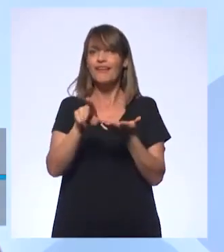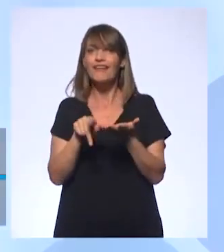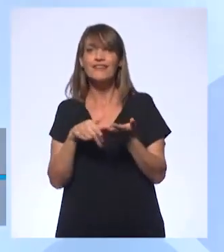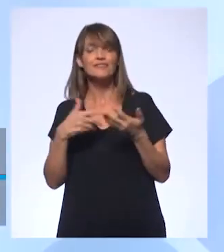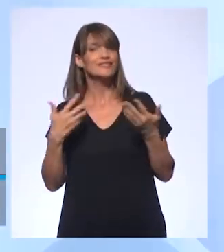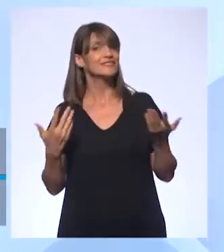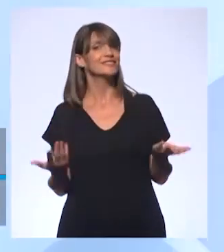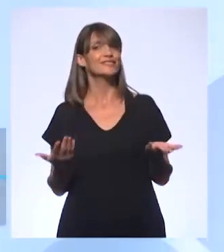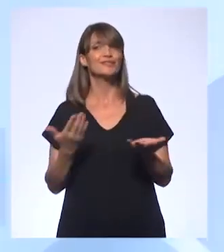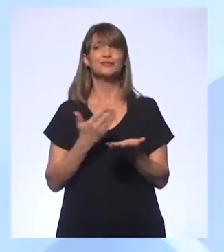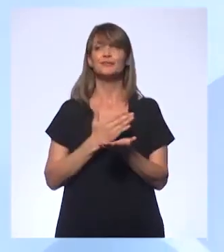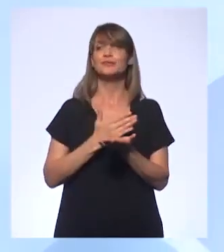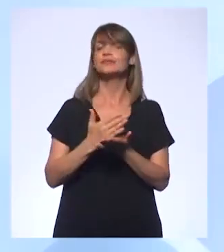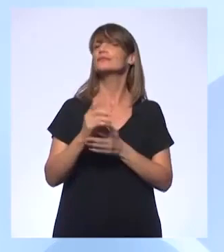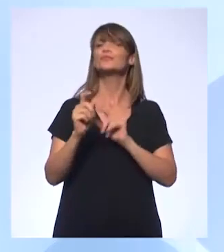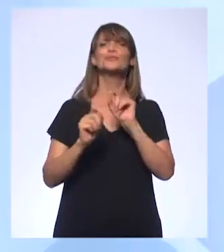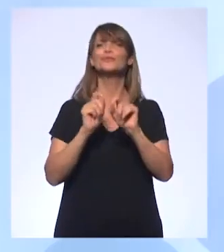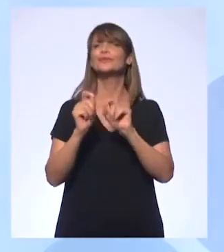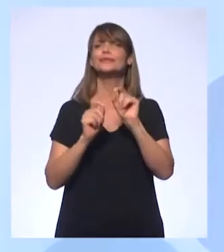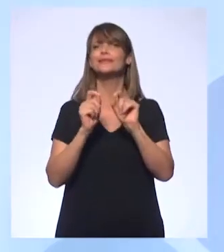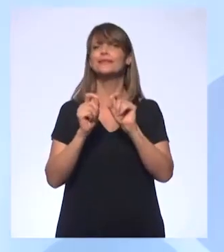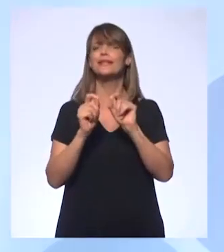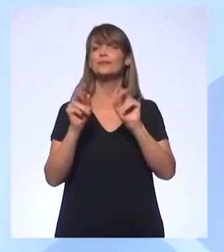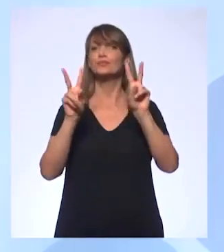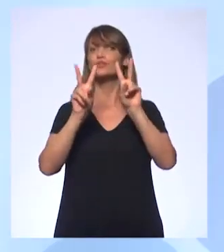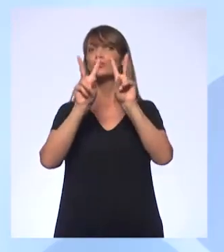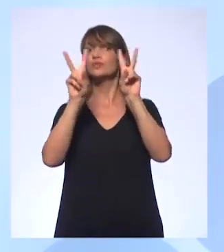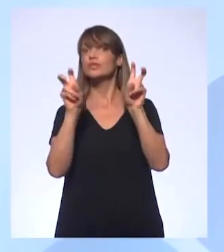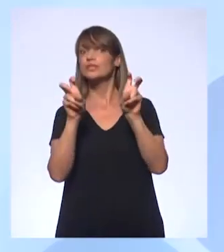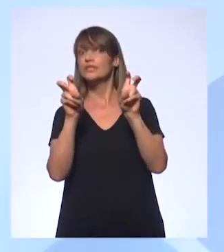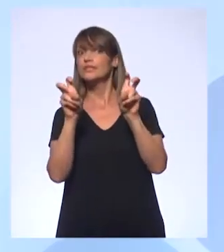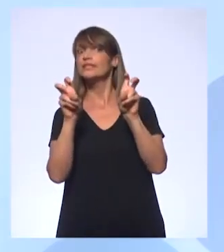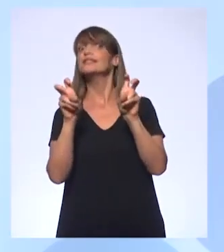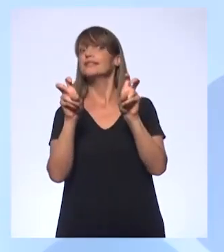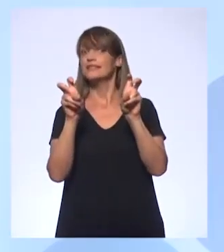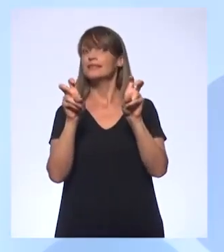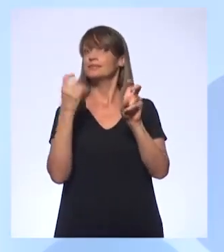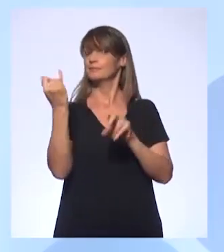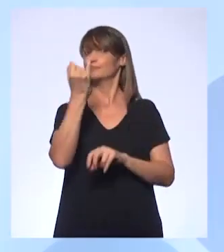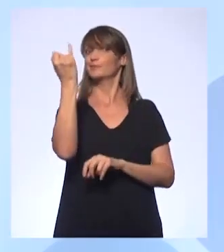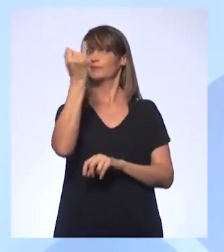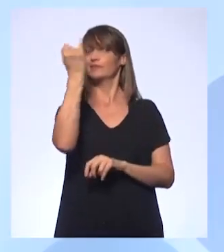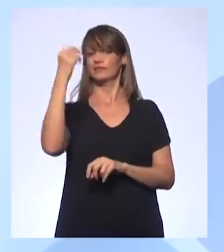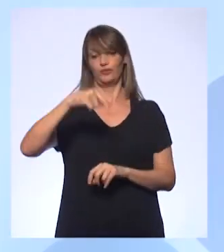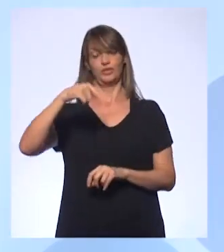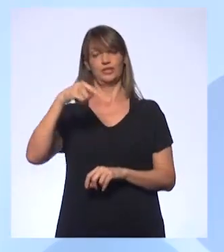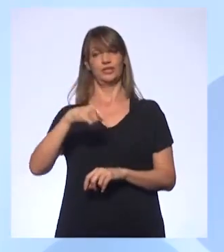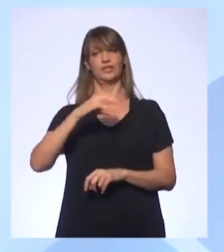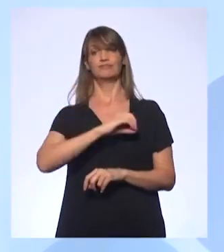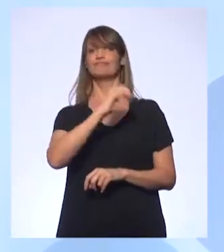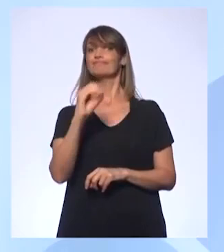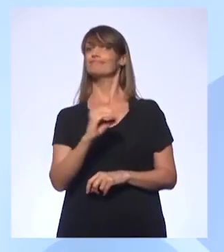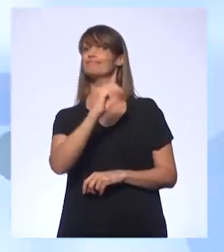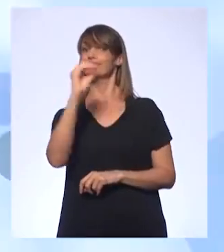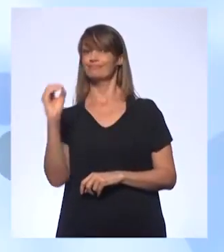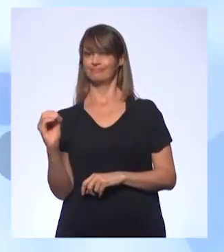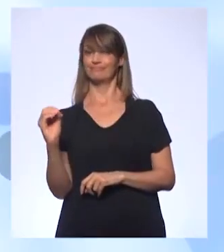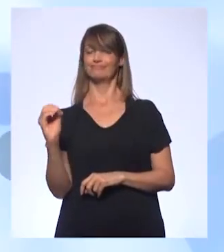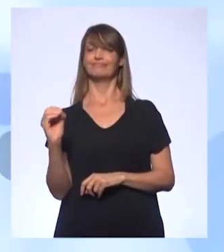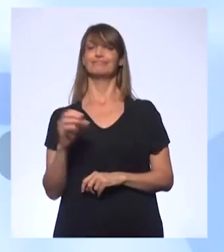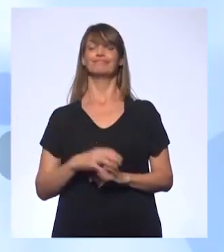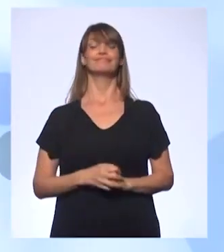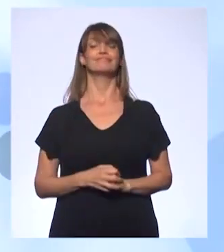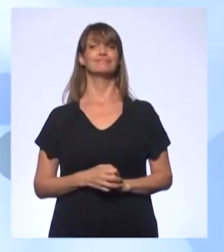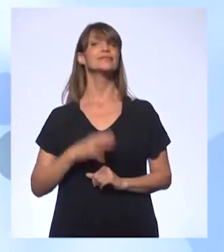vamos começar pensando num tema muito polêmico, mas também discutido aqui no Centro de Mídias, que